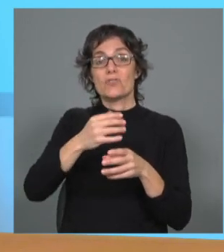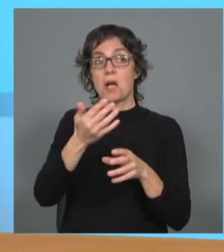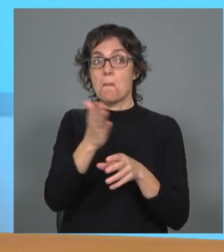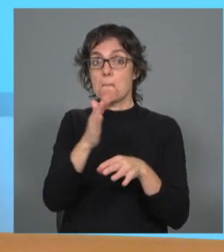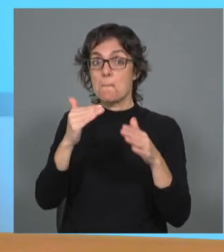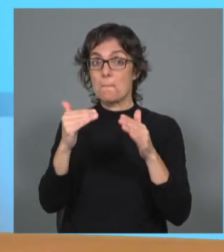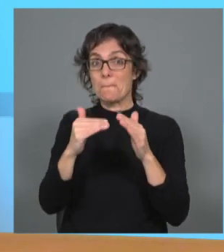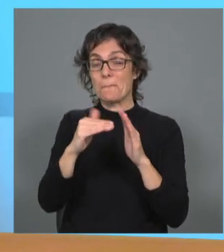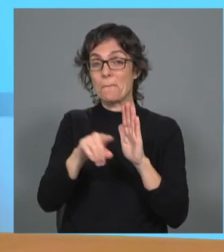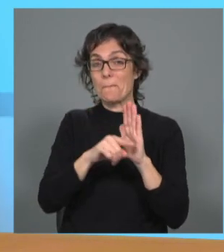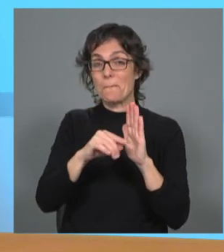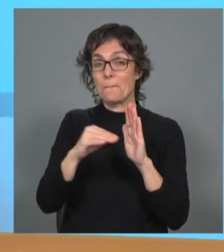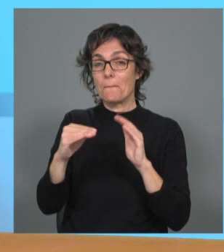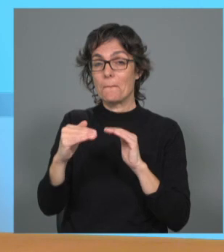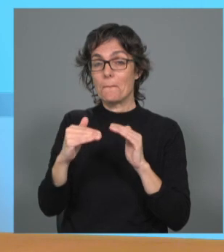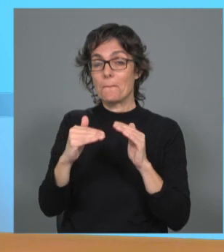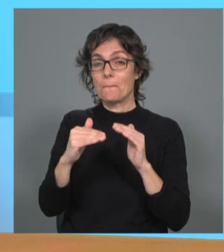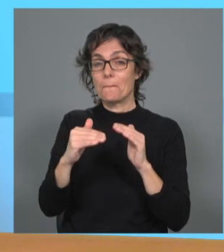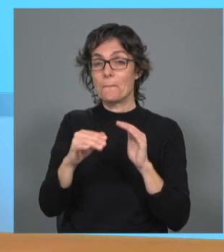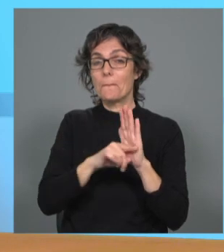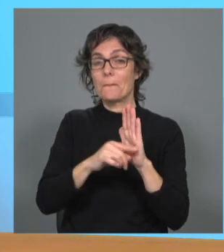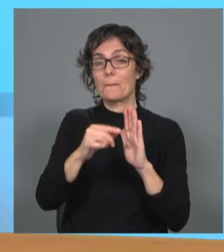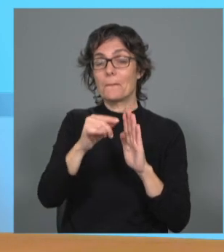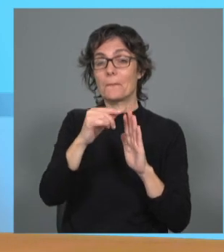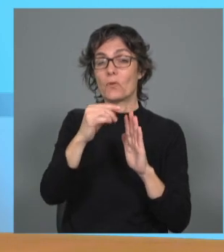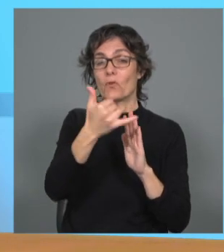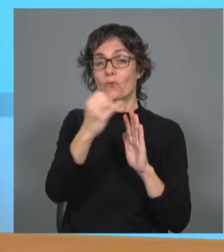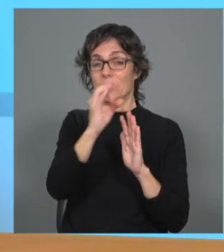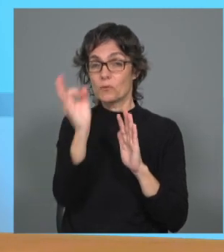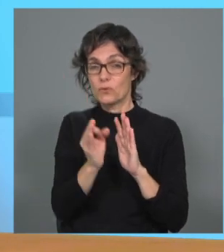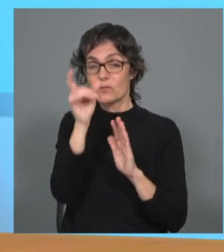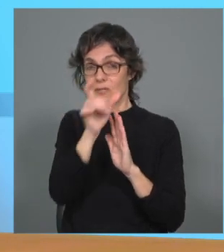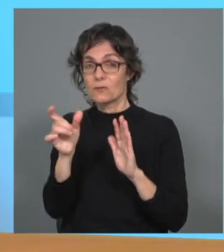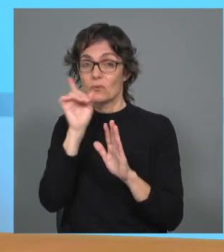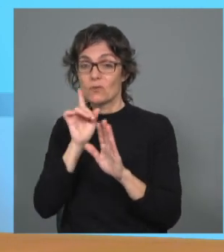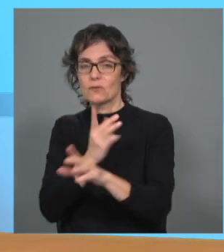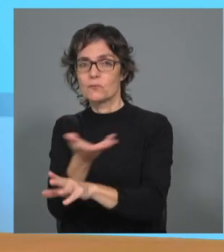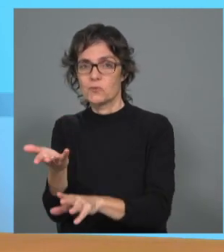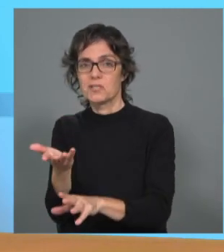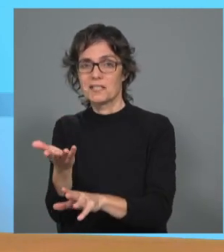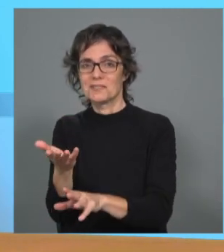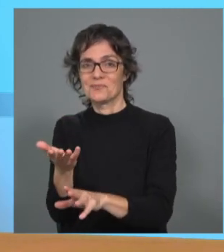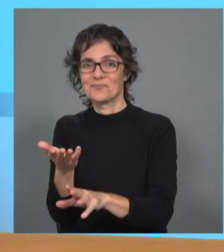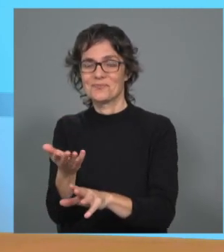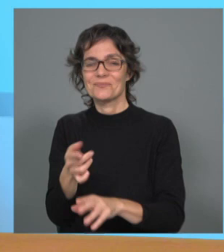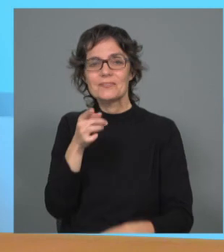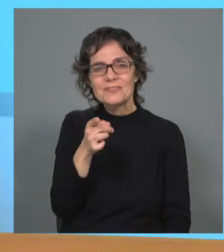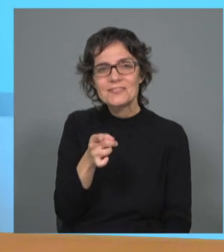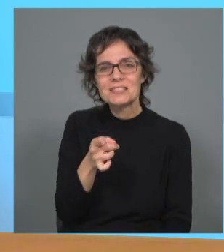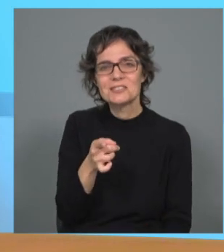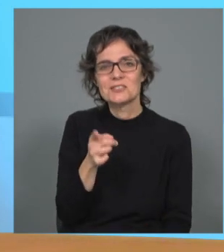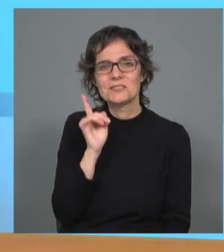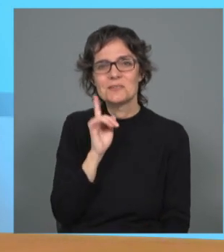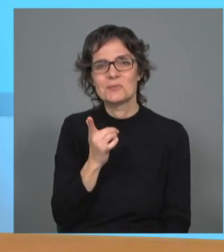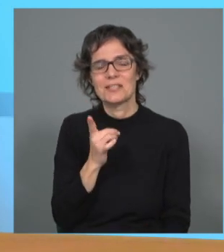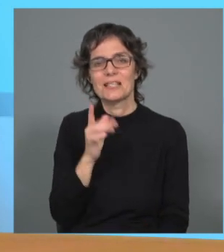E os investigadores dizem que abaixo disso, de facto, não se nota esta mudança de pensamento. E parece-me mesmo que a